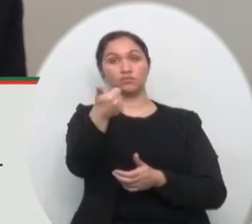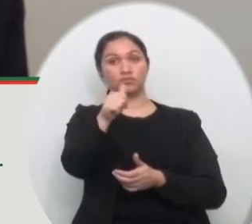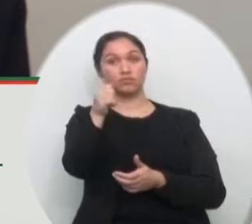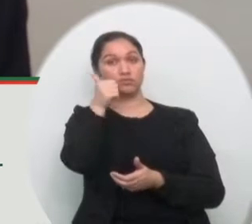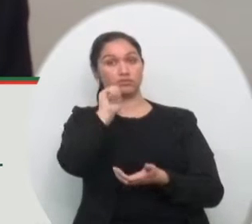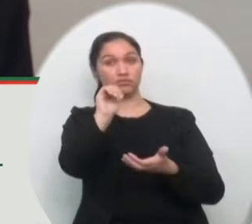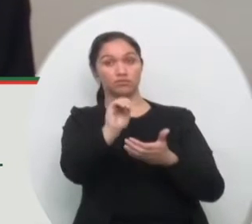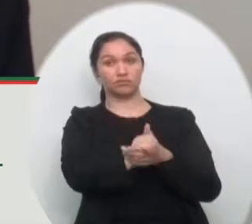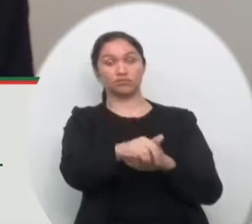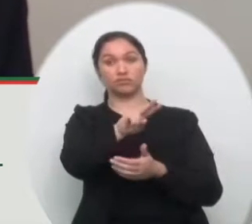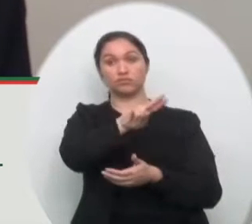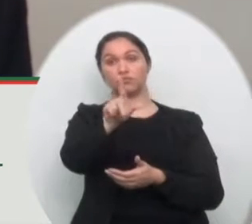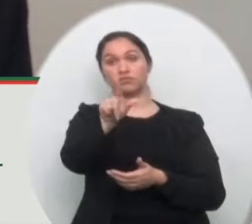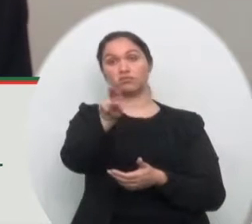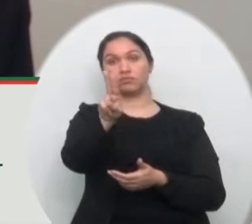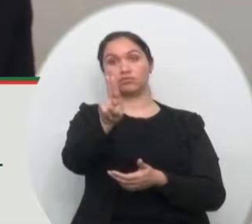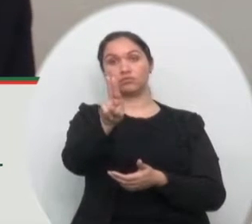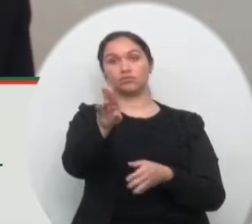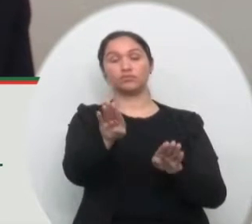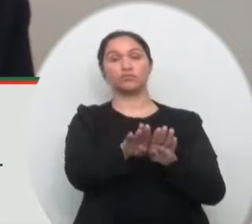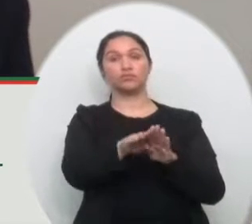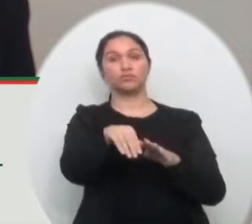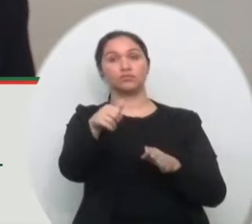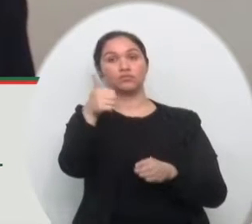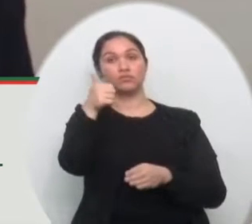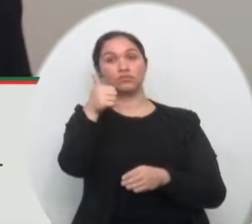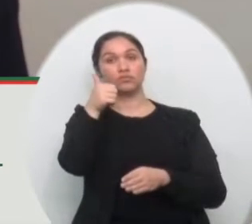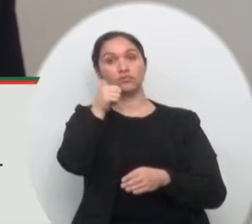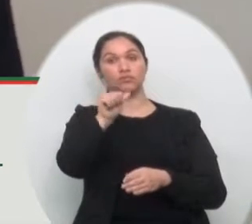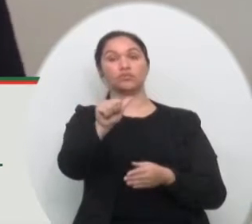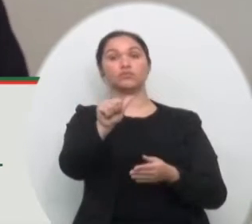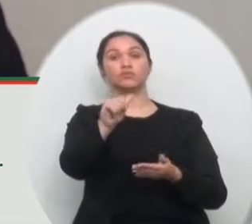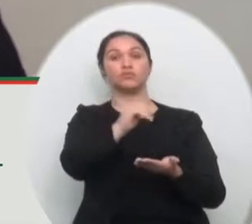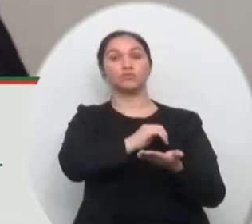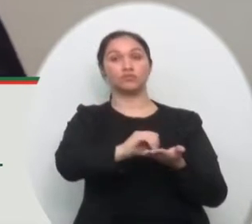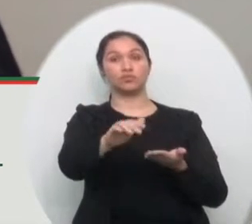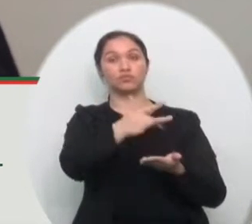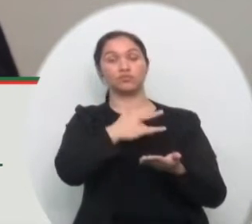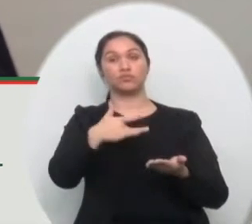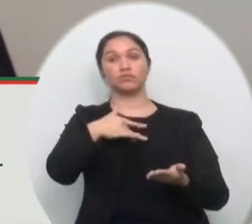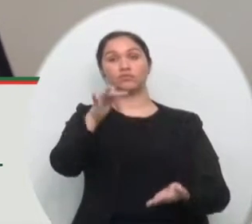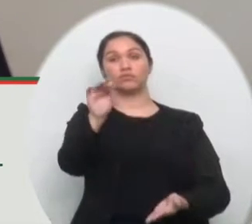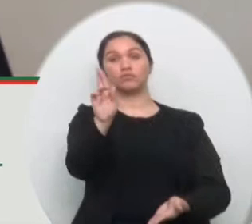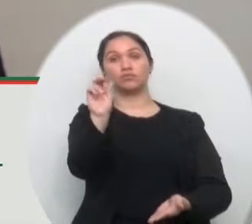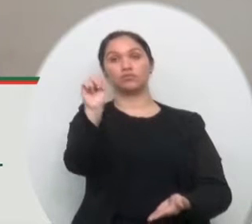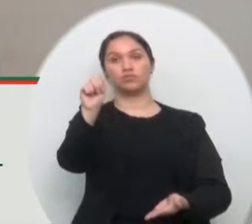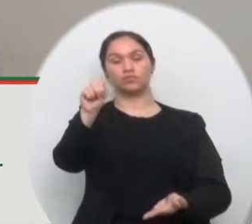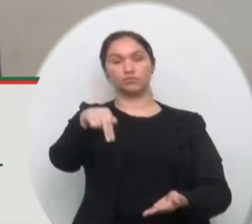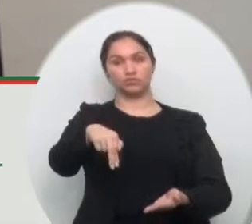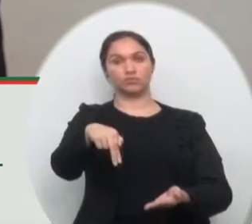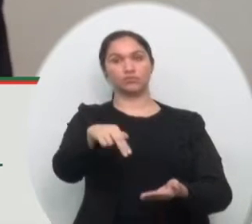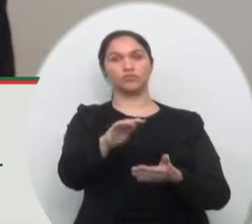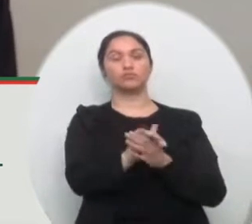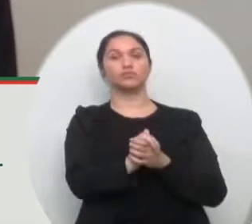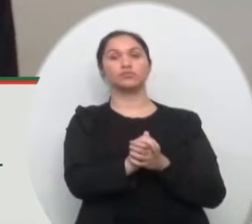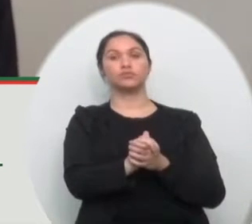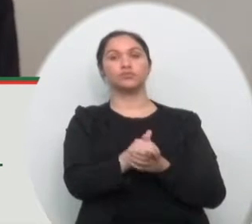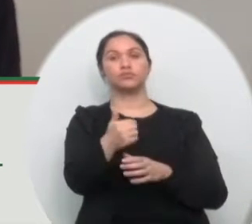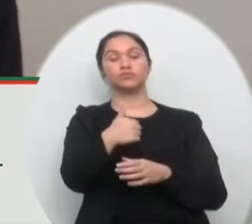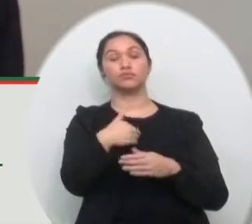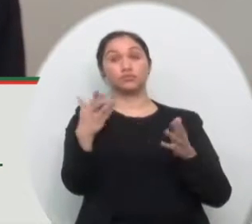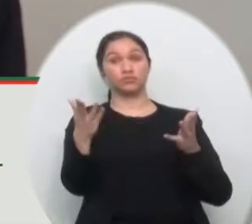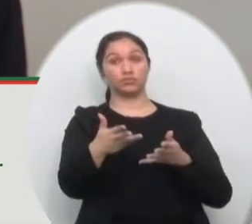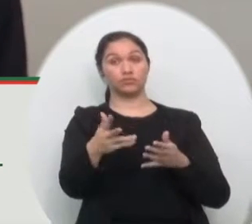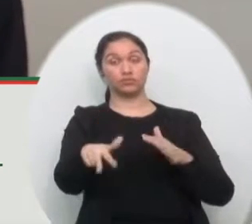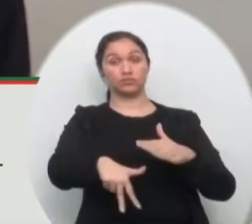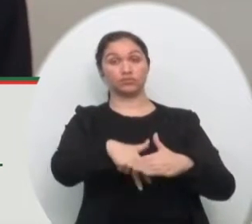Lu, a Franciele, que nos acompanha aí, nosso secretário de saúde. Renan, eu vim até a